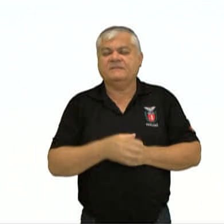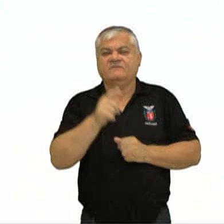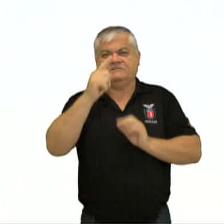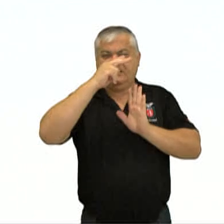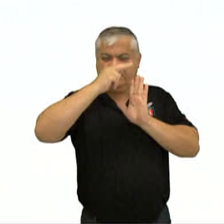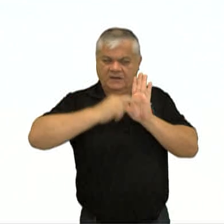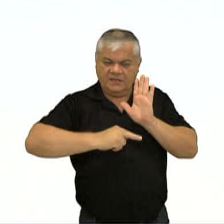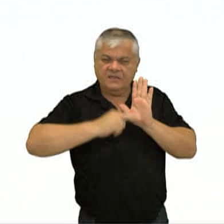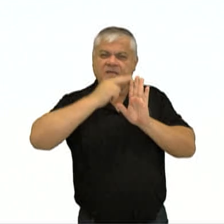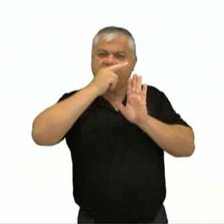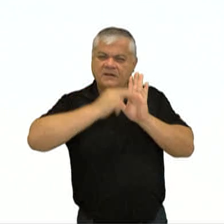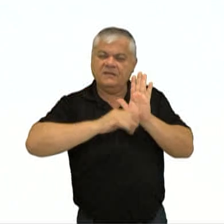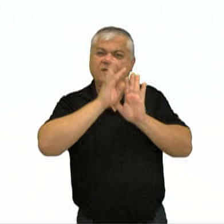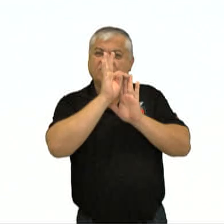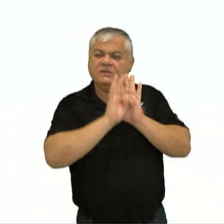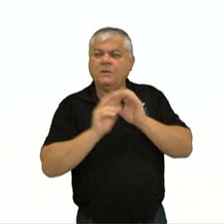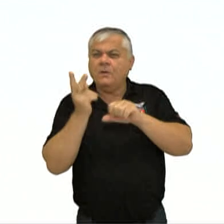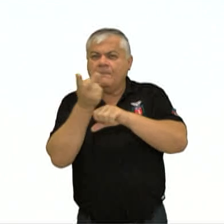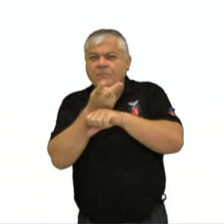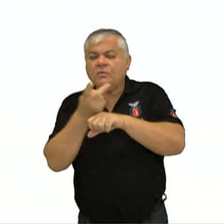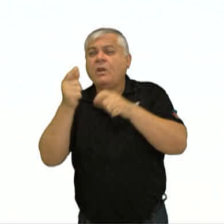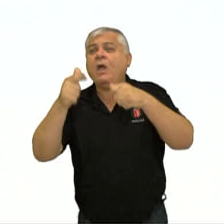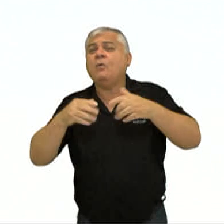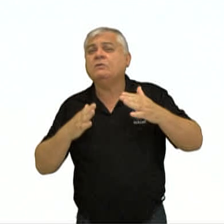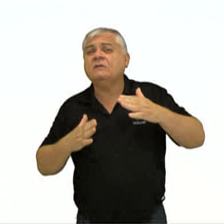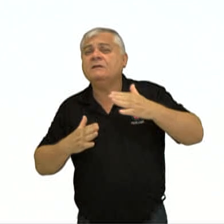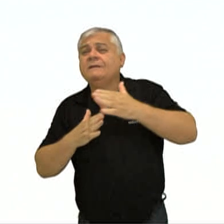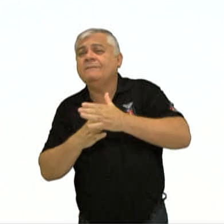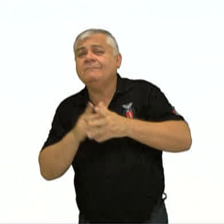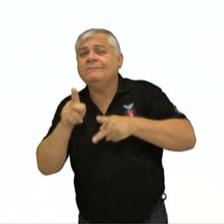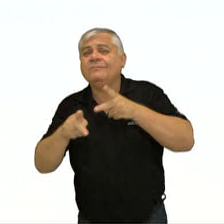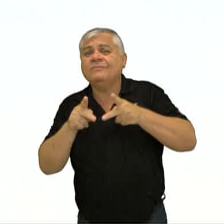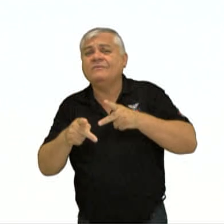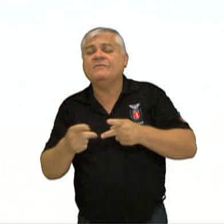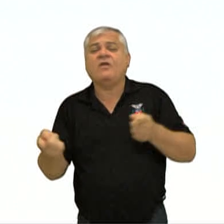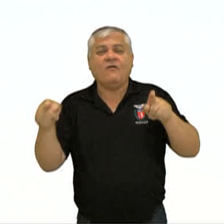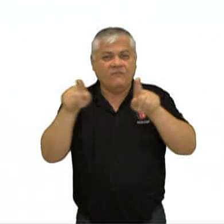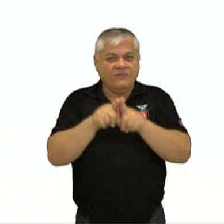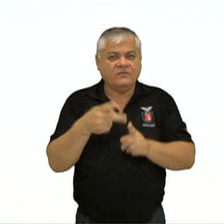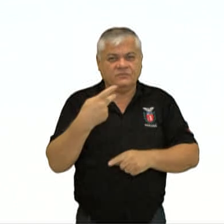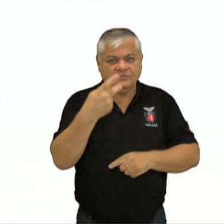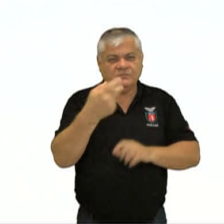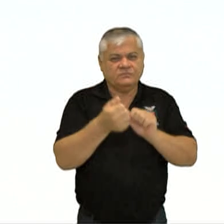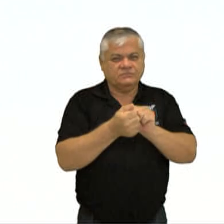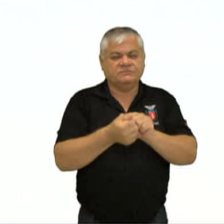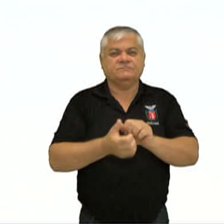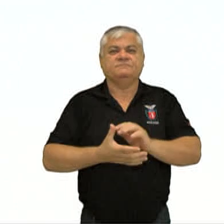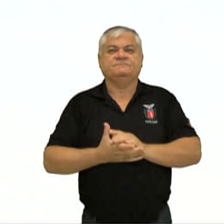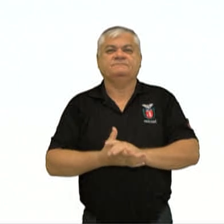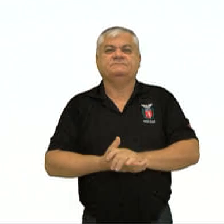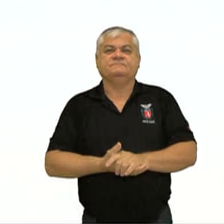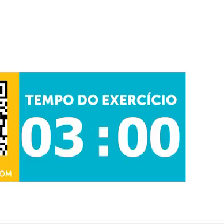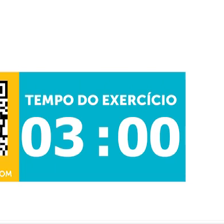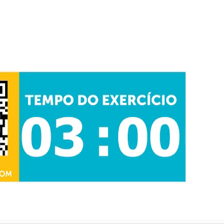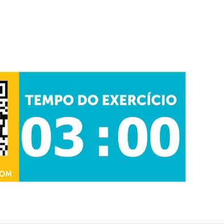Relê aqui e procura essa restrição. Eu volto daqui a pouco conferir contigo.